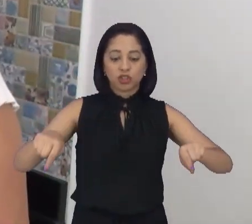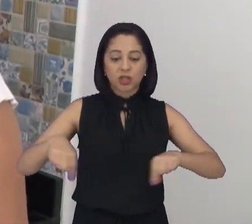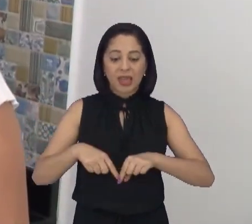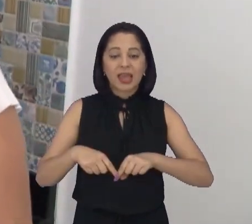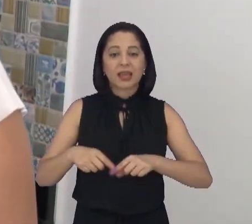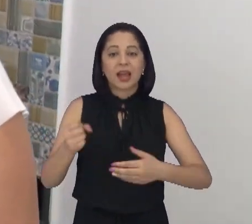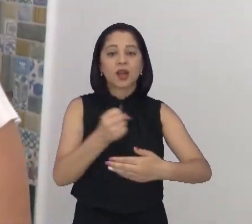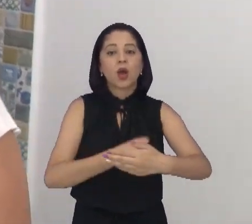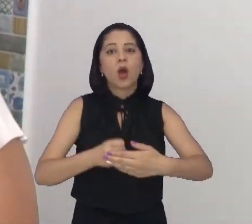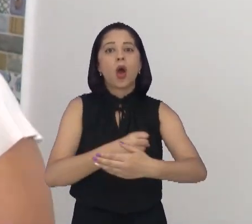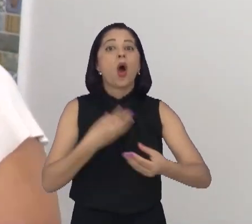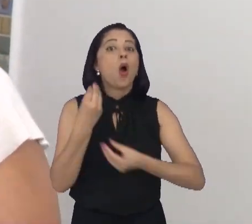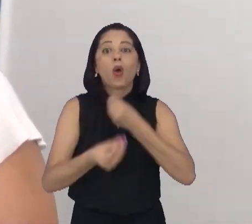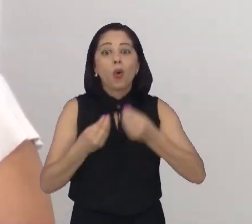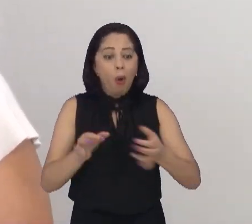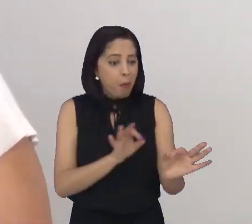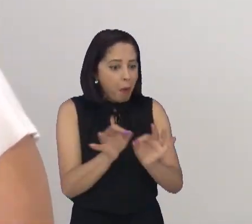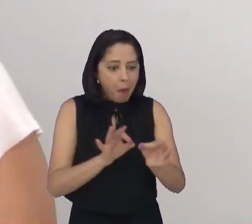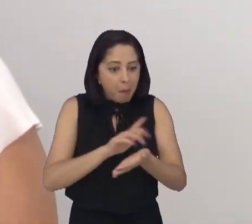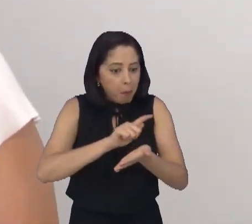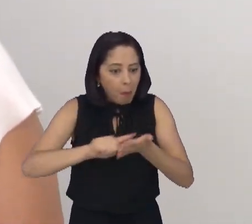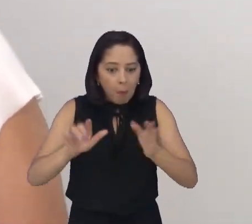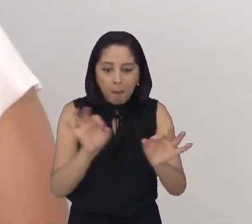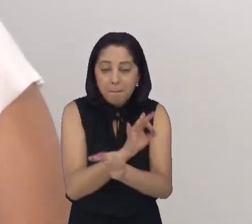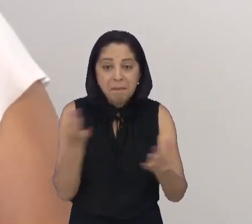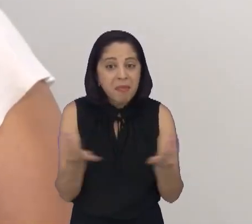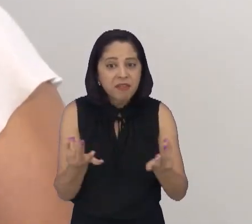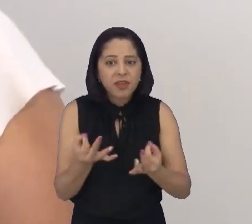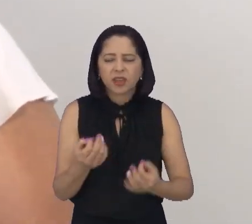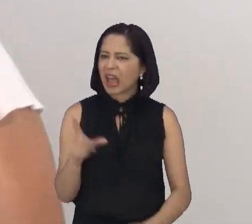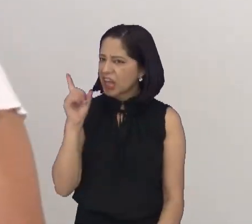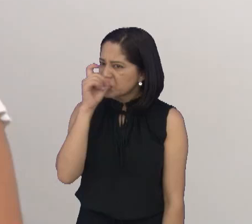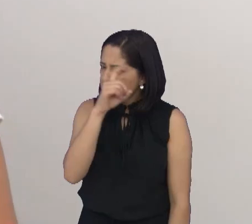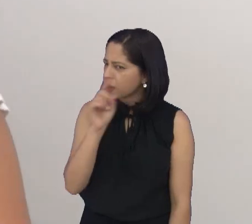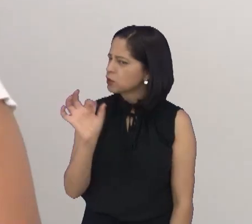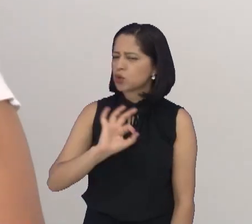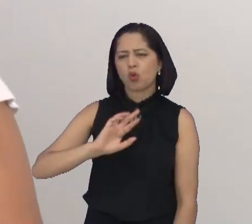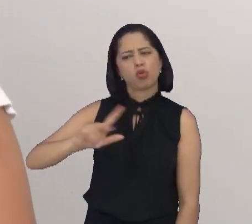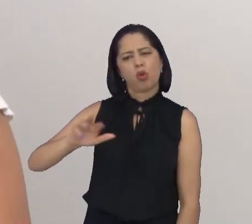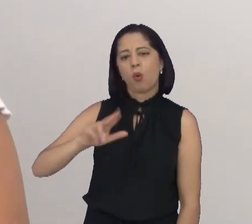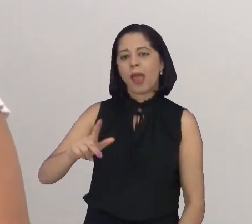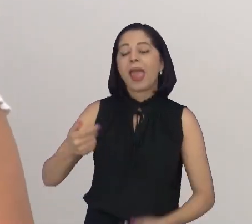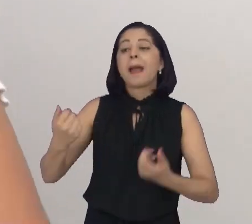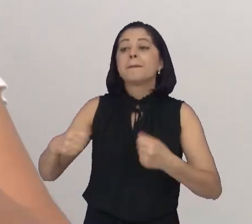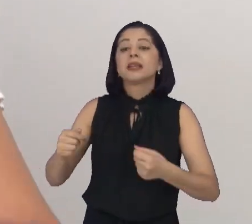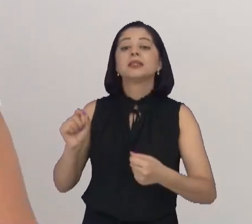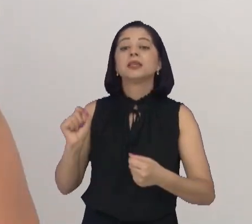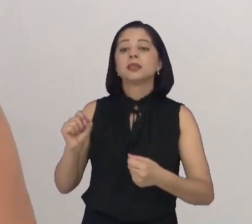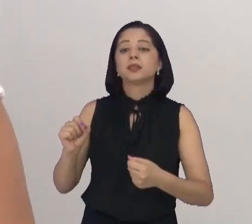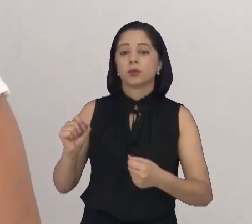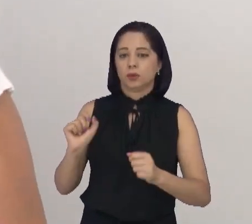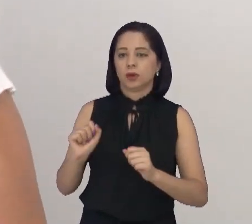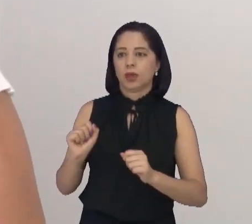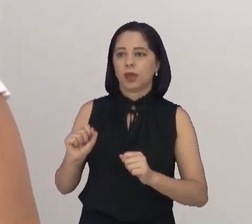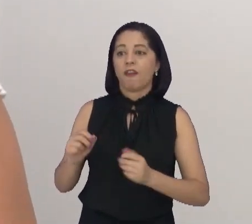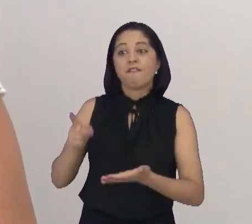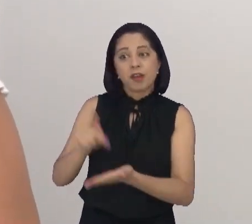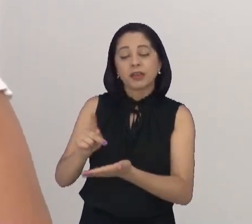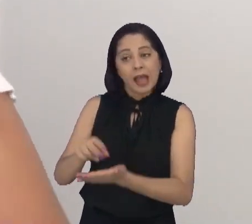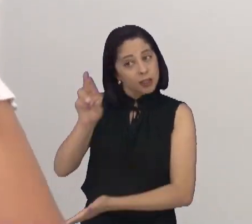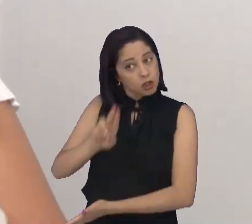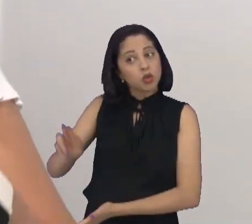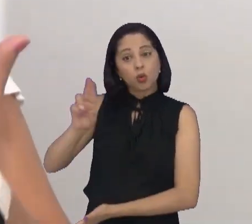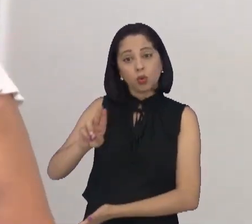mantém uma cozinha organizada? Não é difícil manter uma cozinha organizada. Você precisa ter em mãos o que você usa no dia a